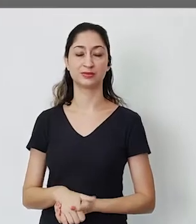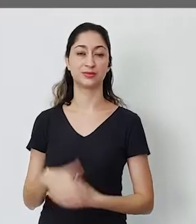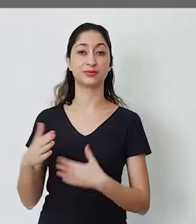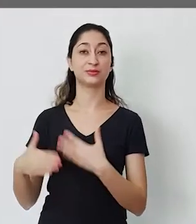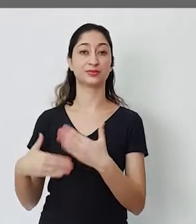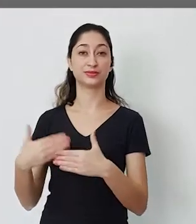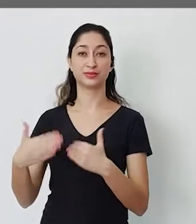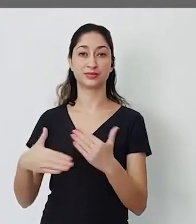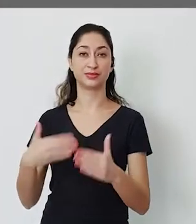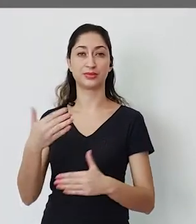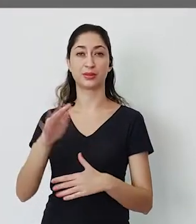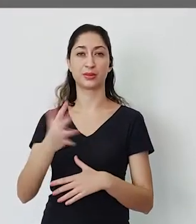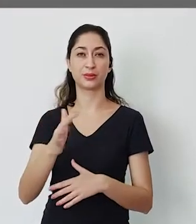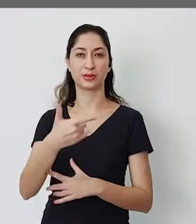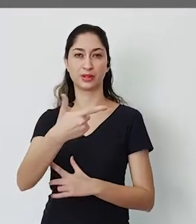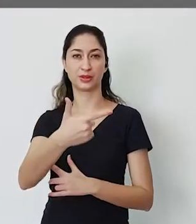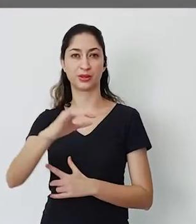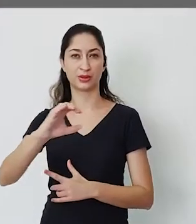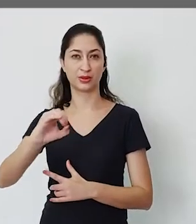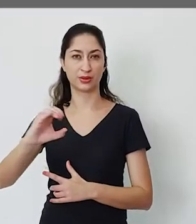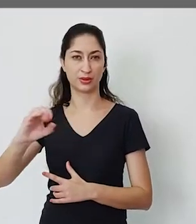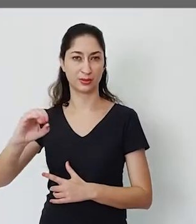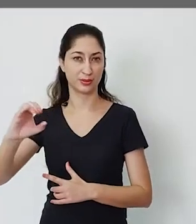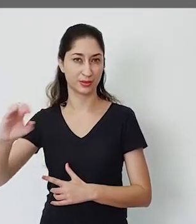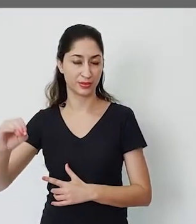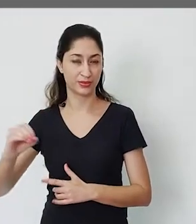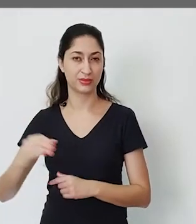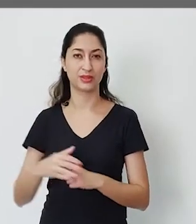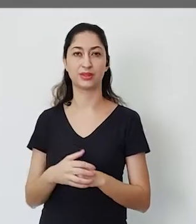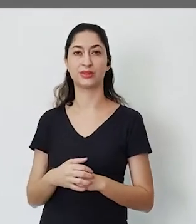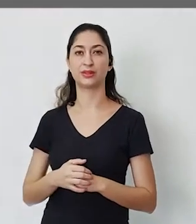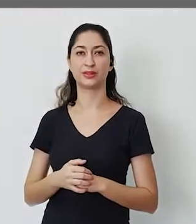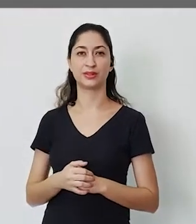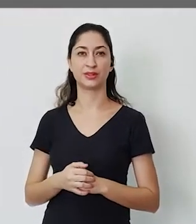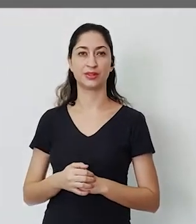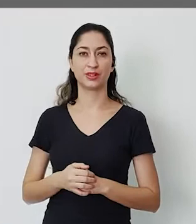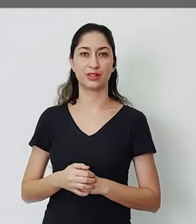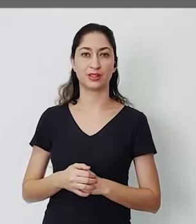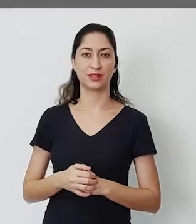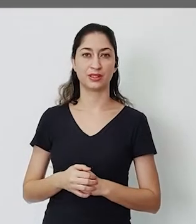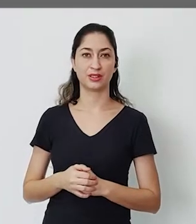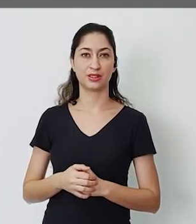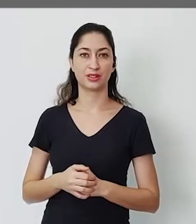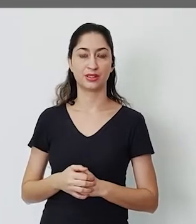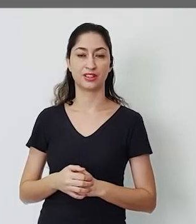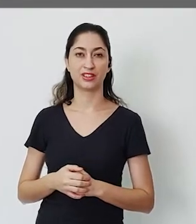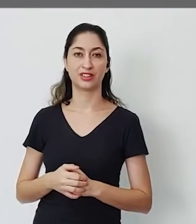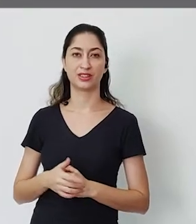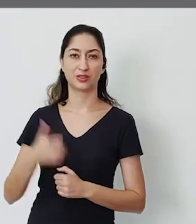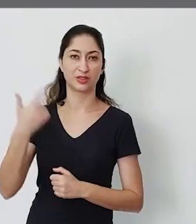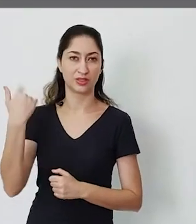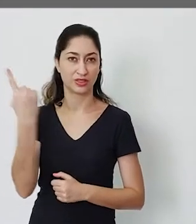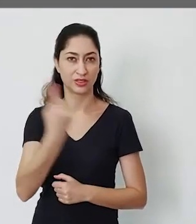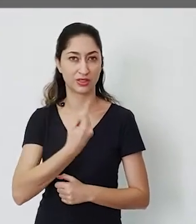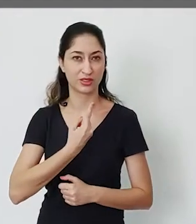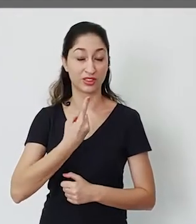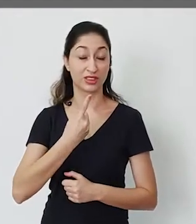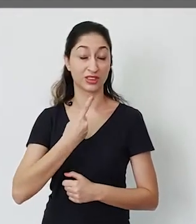Então, falei, conta pra gente um pouquinho da sua trajetória, então, Elisângela, dentro dos movimentos culturais e sociais da